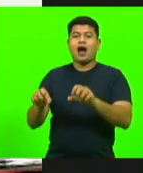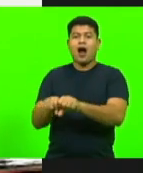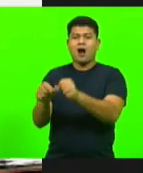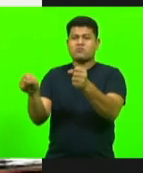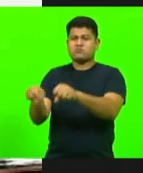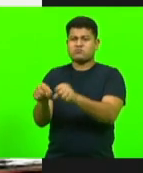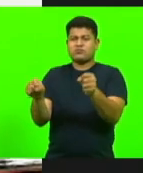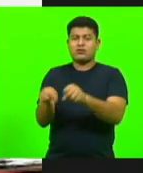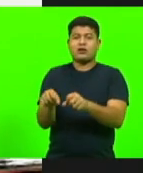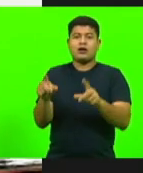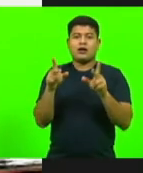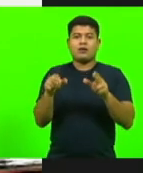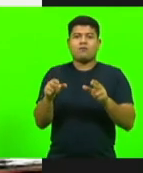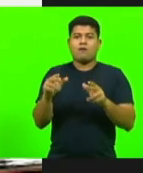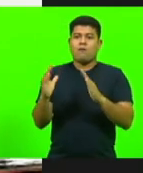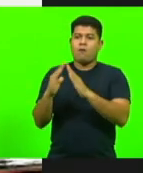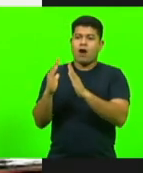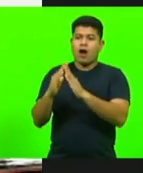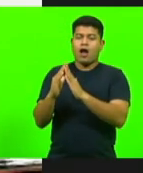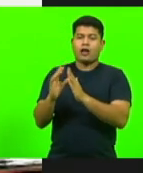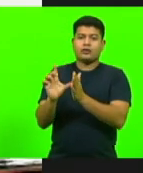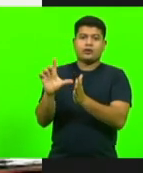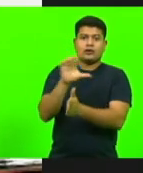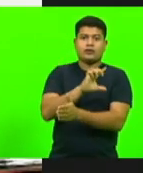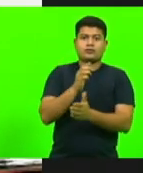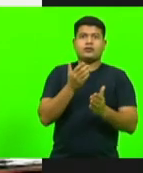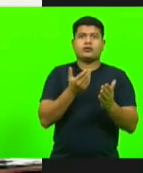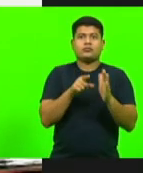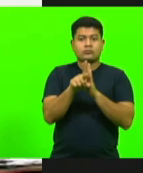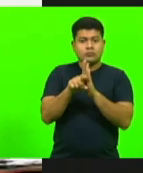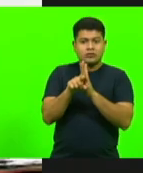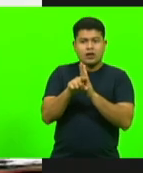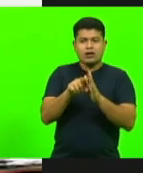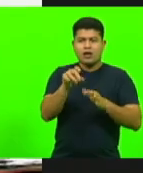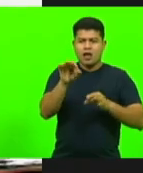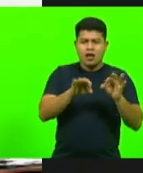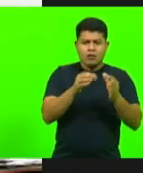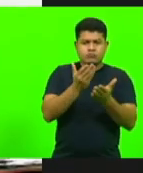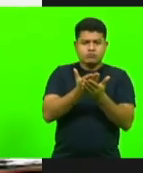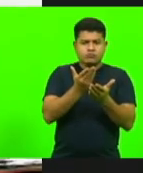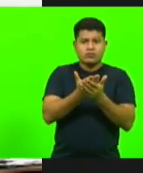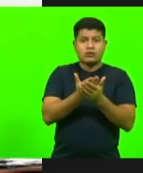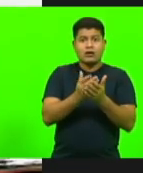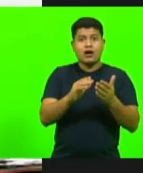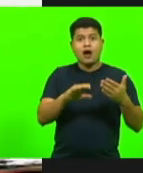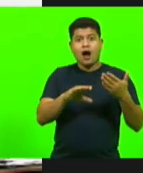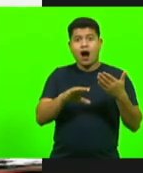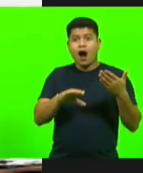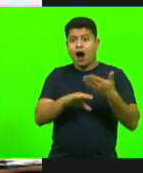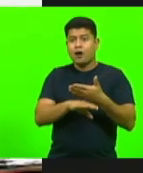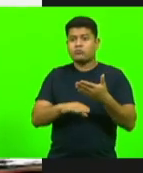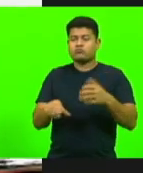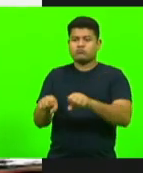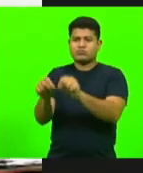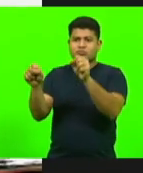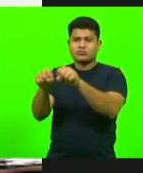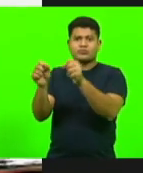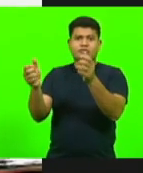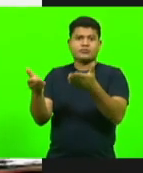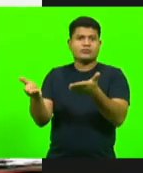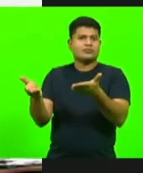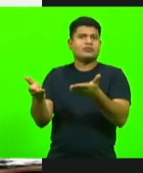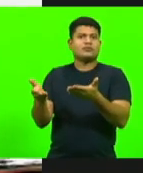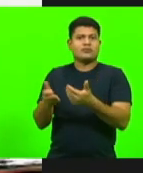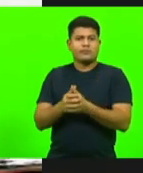você vai fazer uma reforma você planeja Você estuda e você não toca ela da forma canção tocada esse projeto é de uma forma